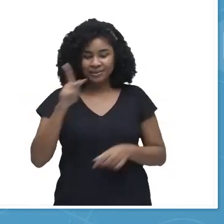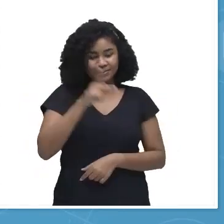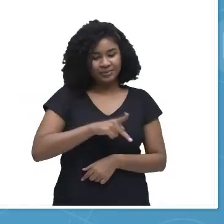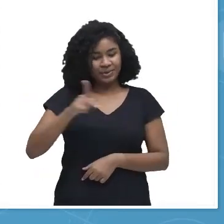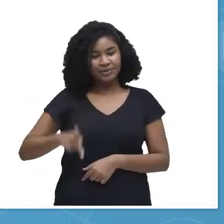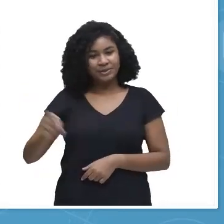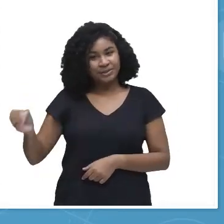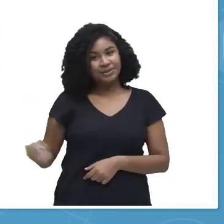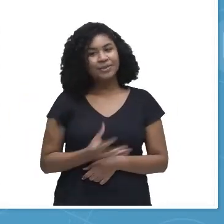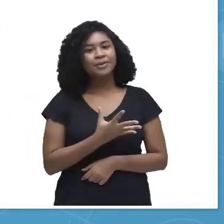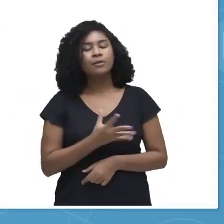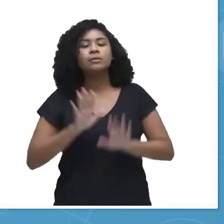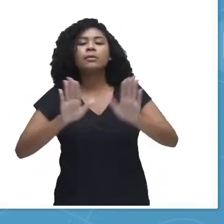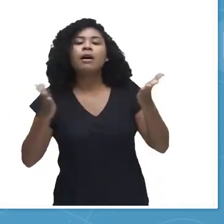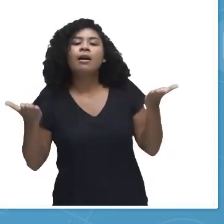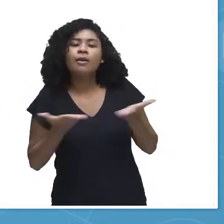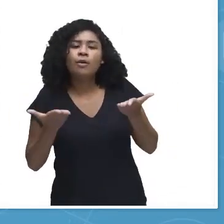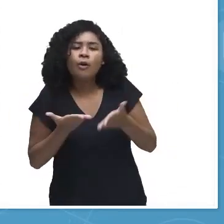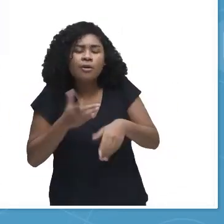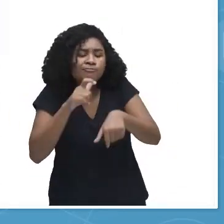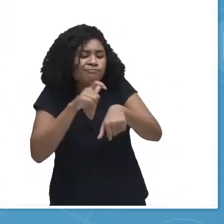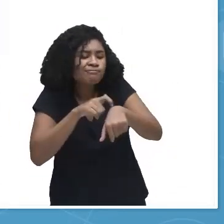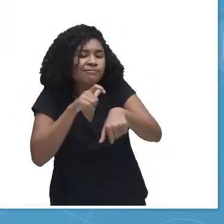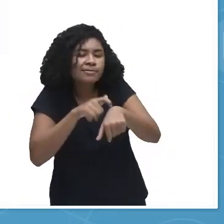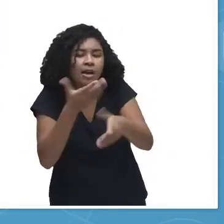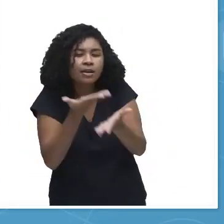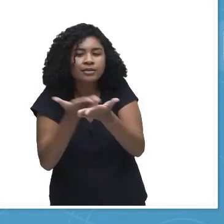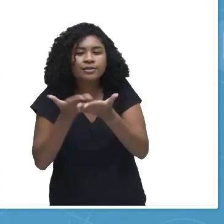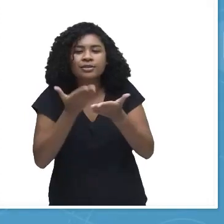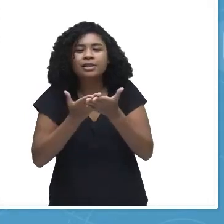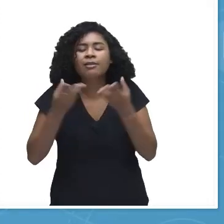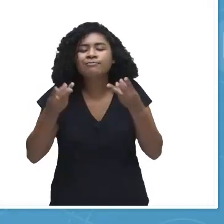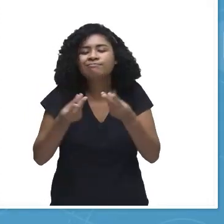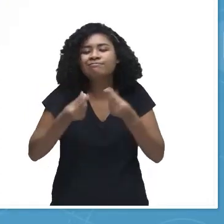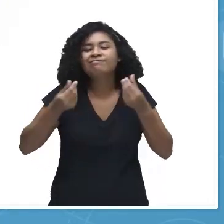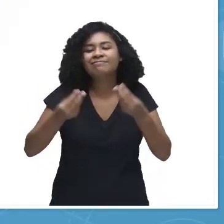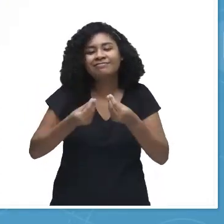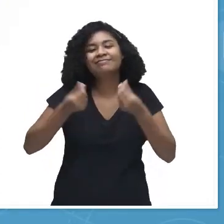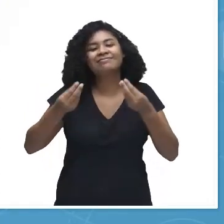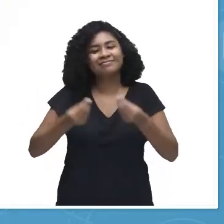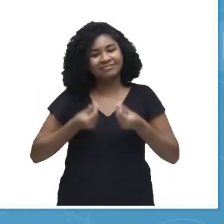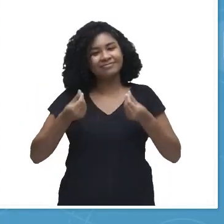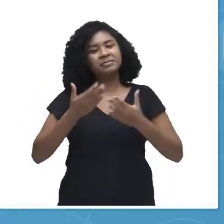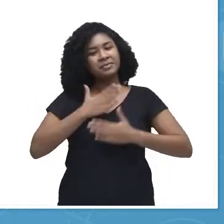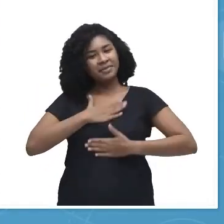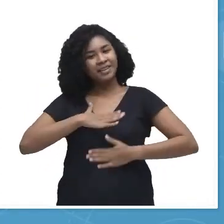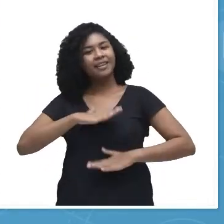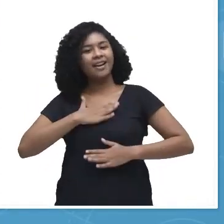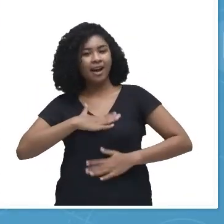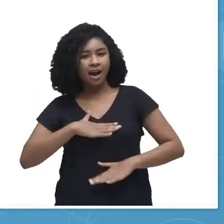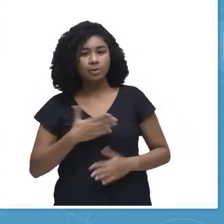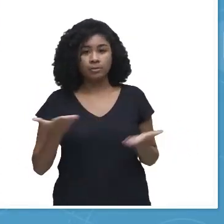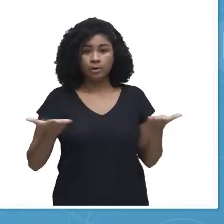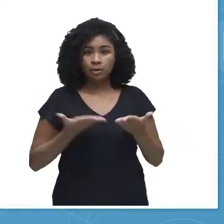gente vai tentar fazer com que esse momento seja um momento mais sutil e mais suave possível. Nesse primeiro momento, a gente vai